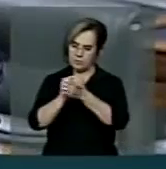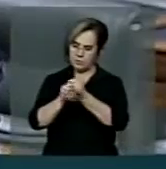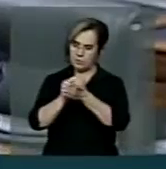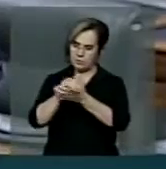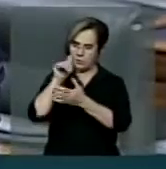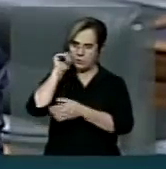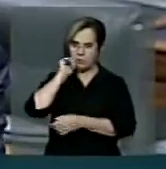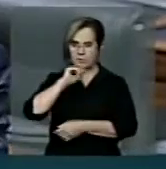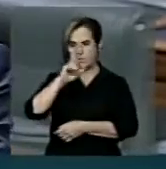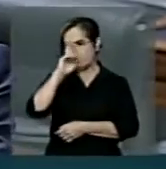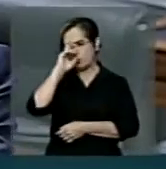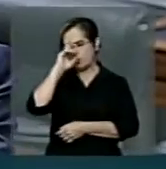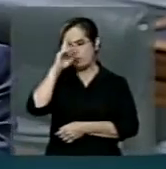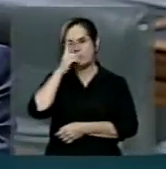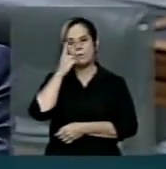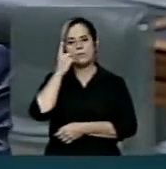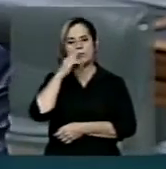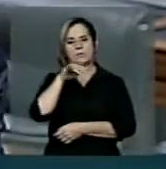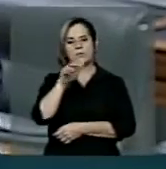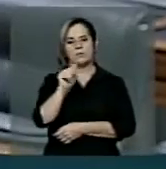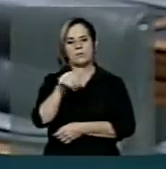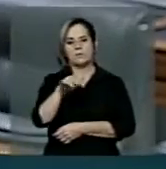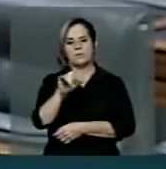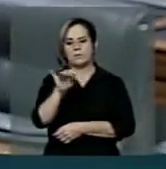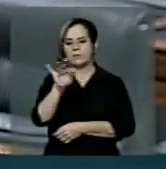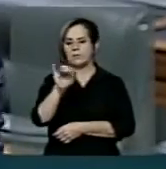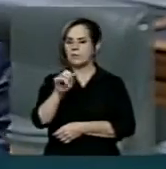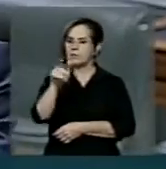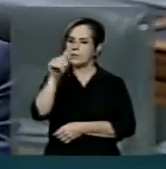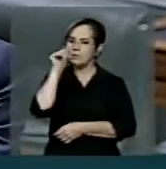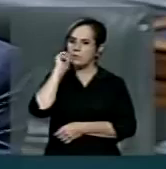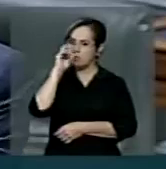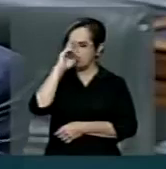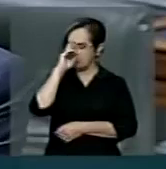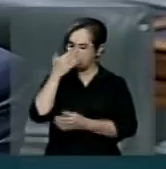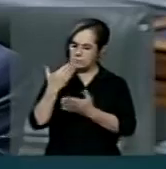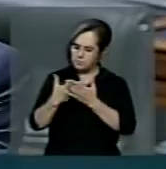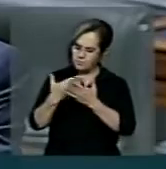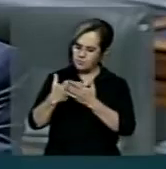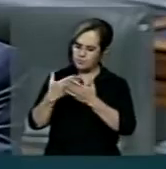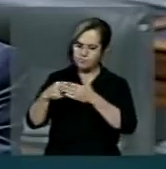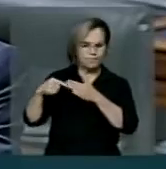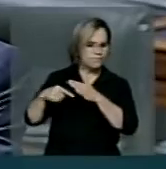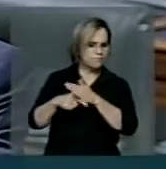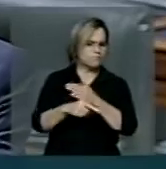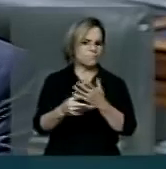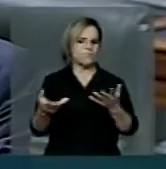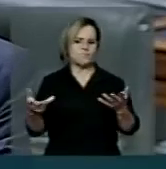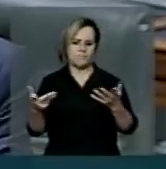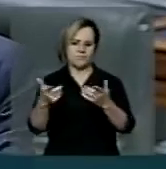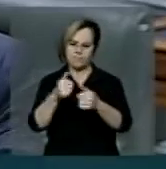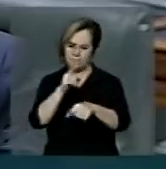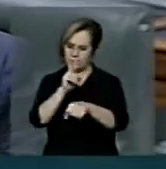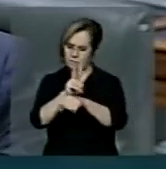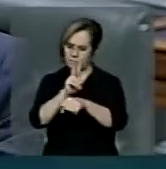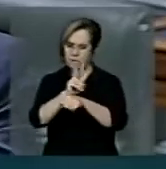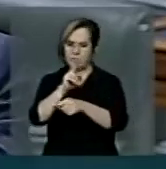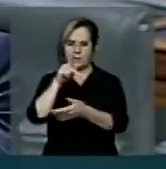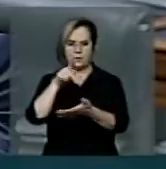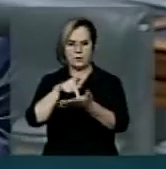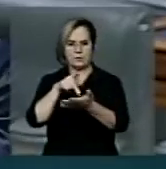seu discurso. A senhora é uma deputada extraordinária, estudiosa, defensora, sim,